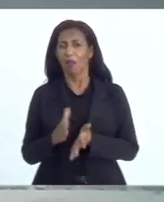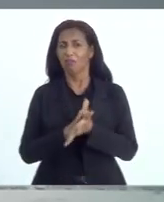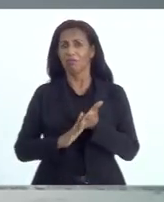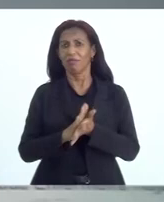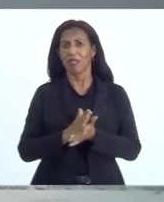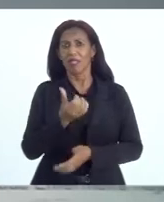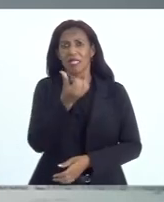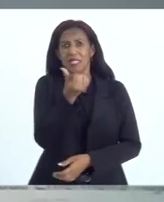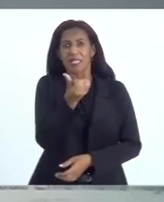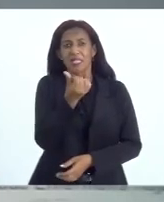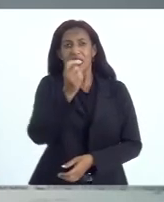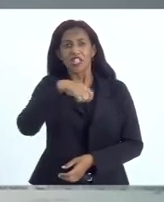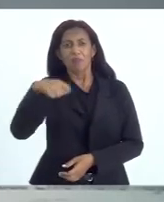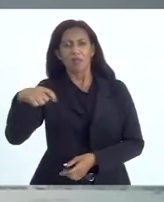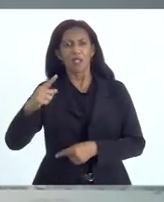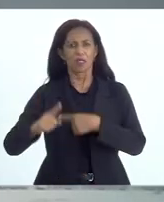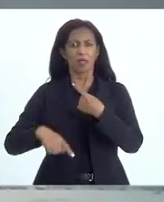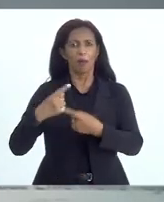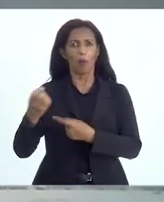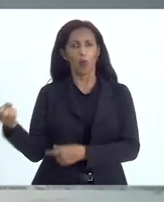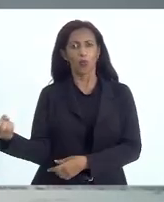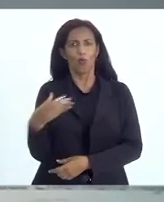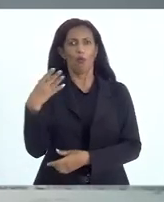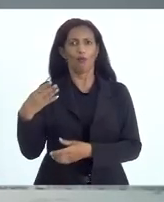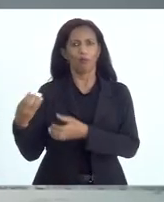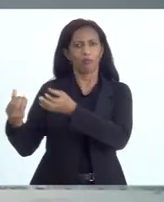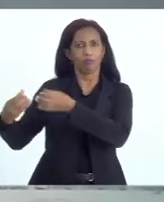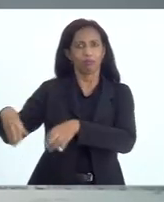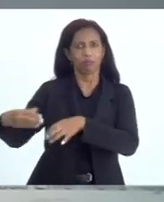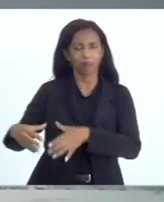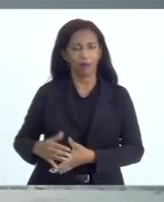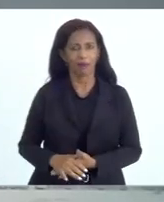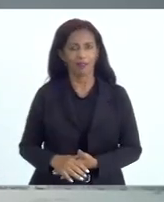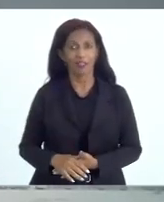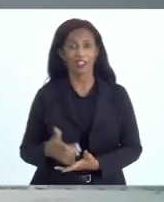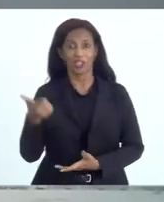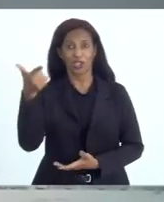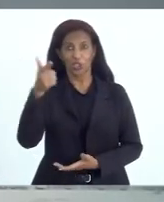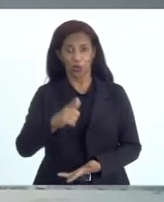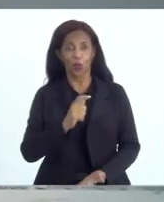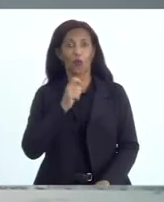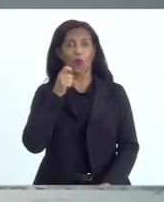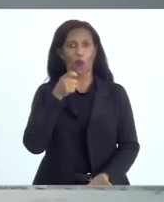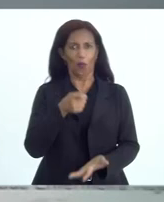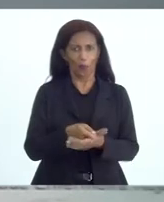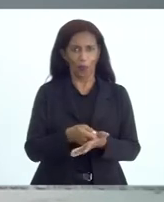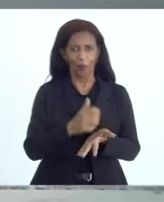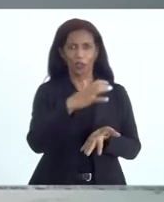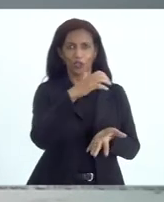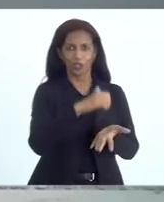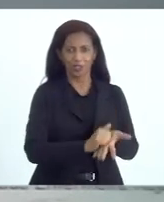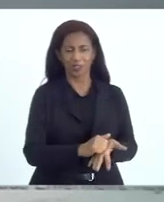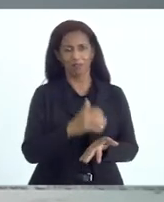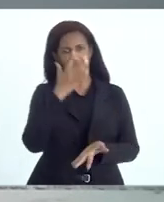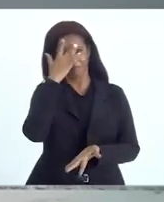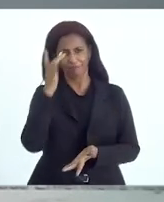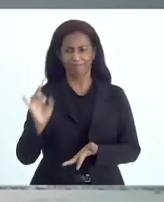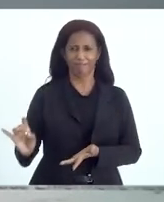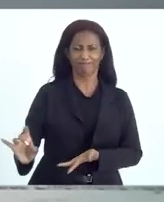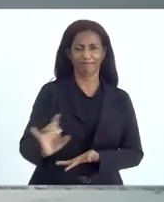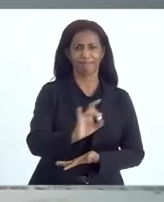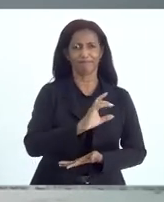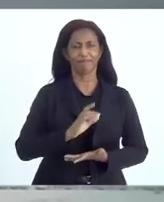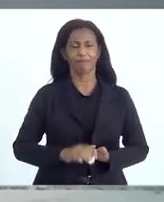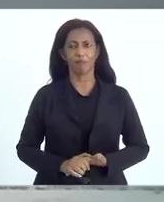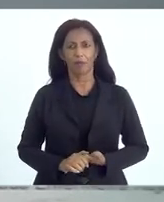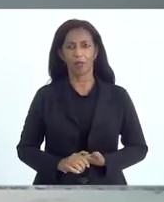depois o governo abriu um outro concurso e novamente cobrou a inscrição dessas pessoas